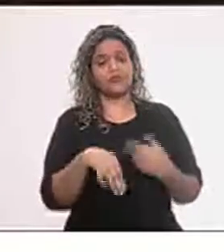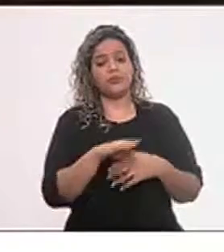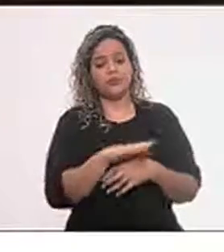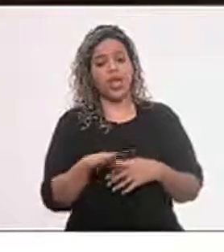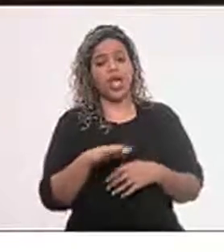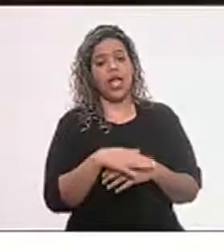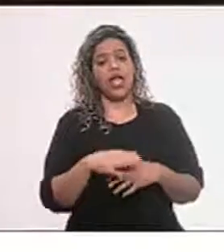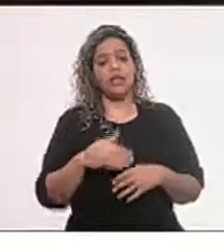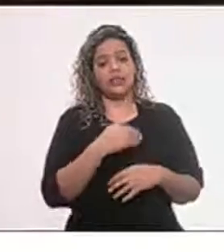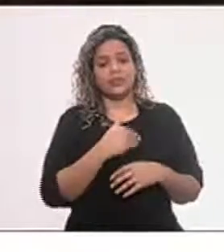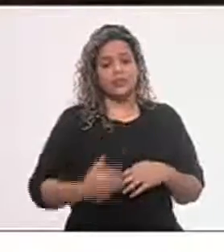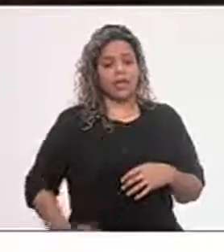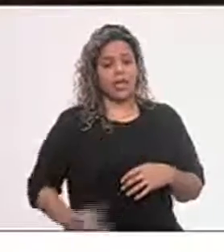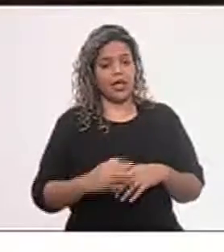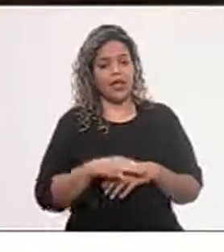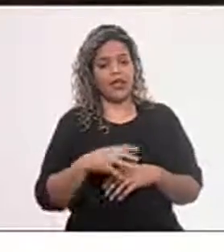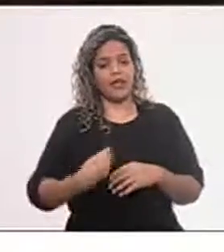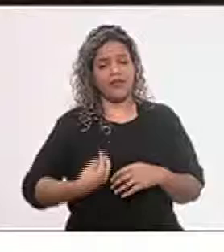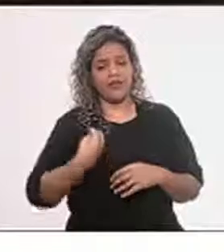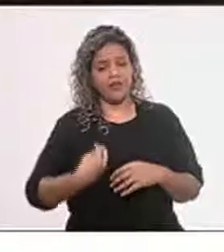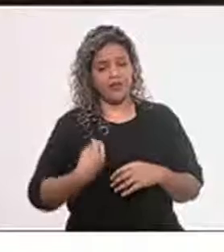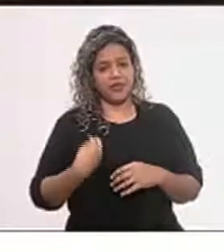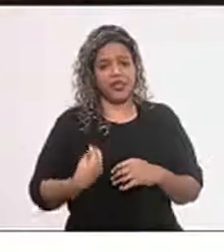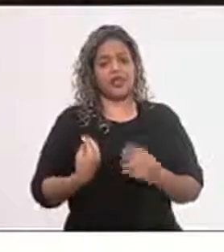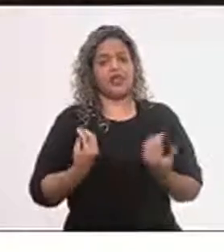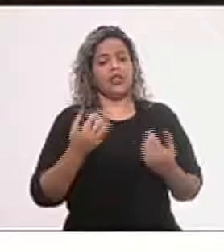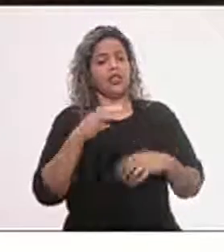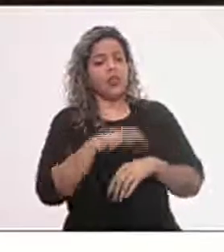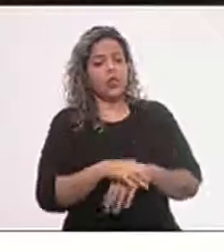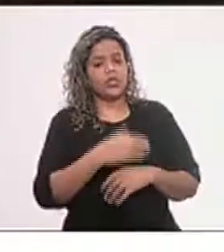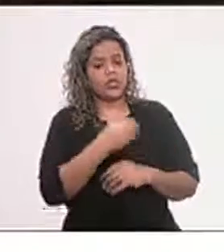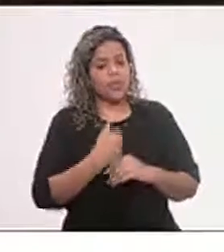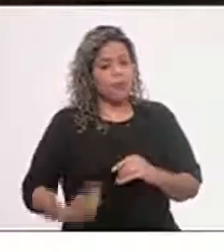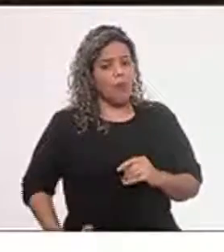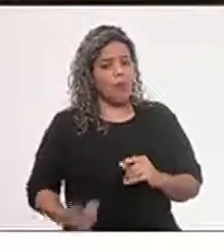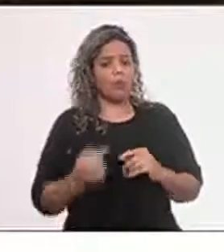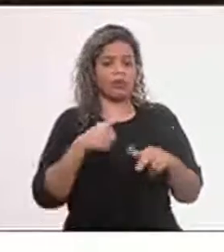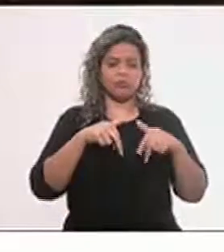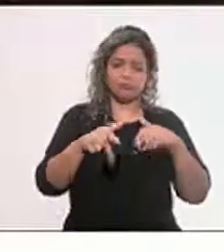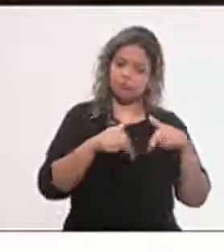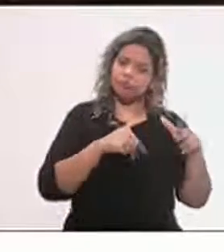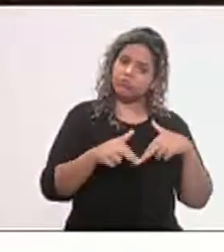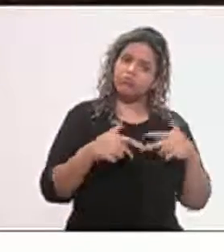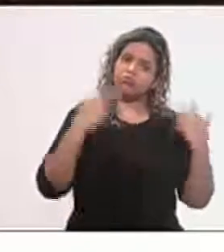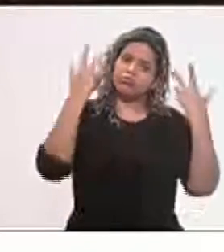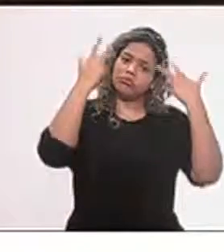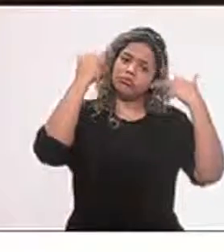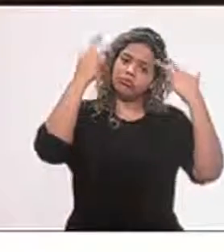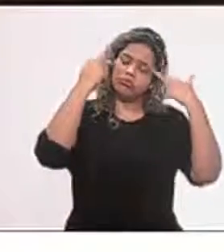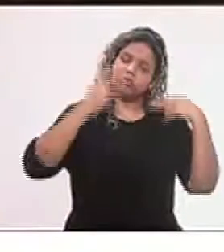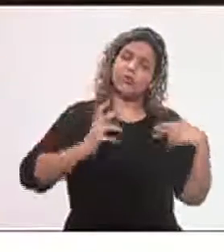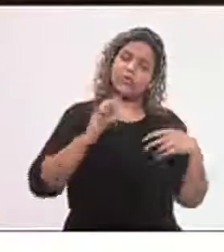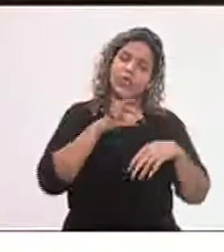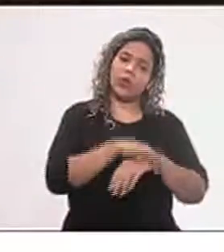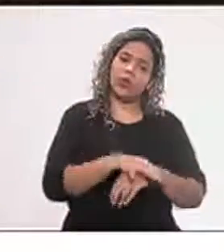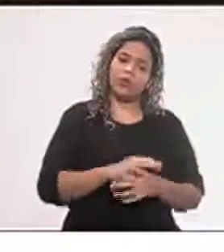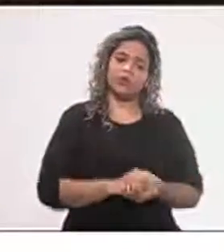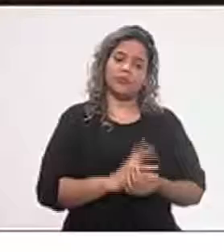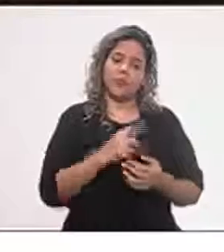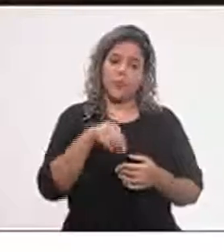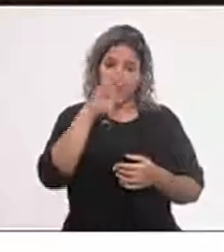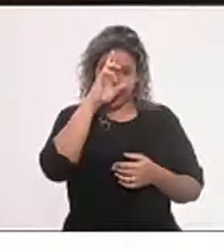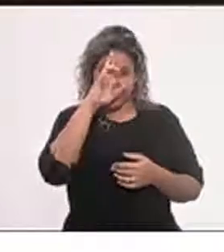todas o seu direito à vida, o seu direito a uma segurança pública de ir e vir de maneira segura.